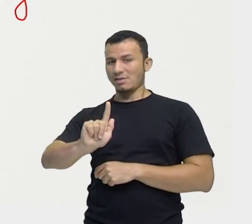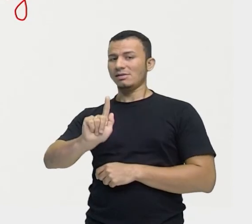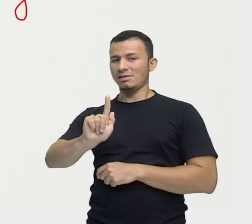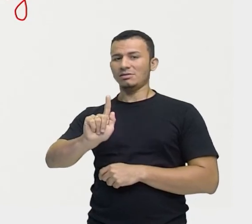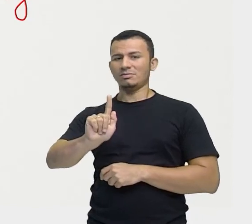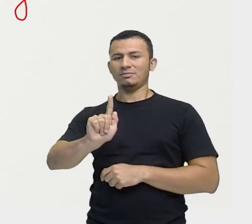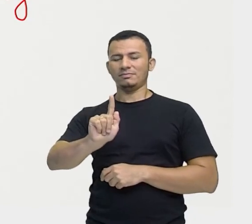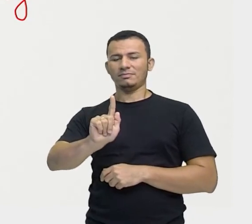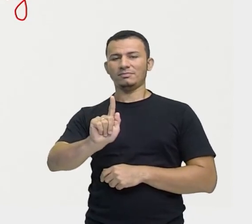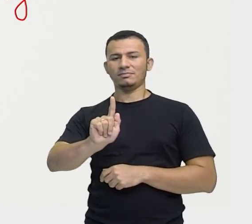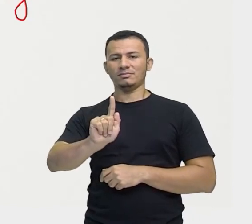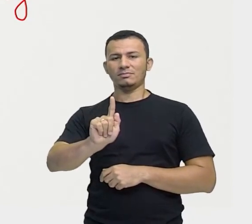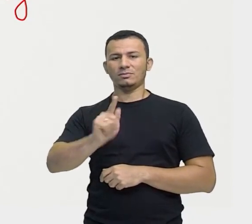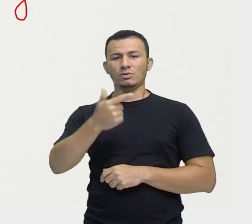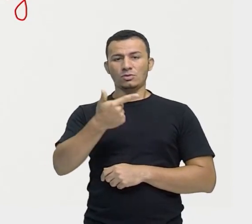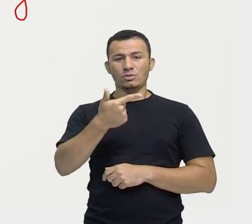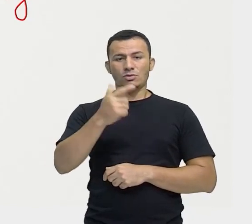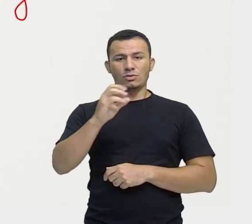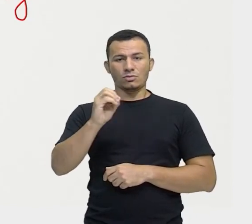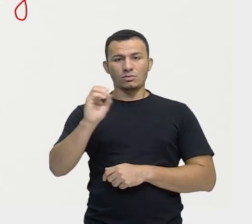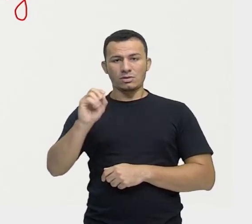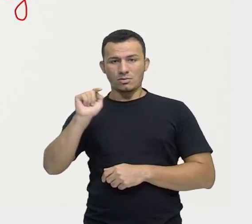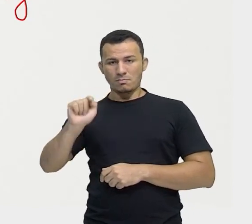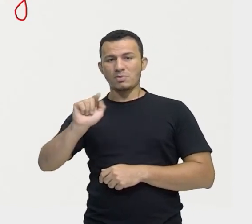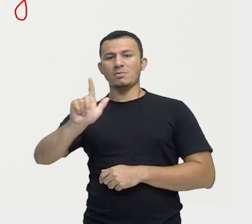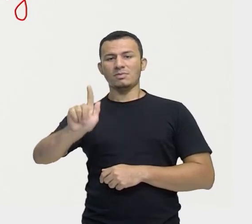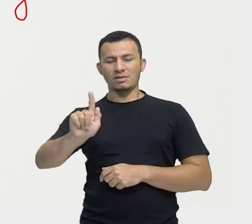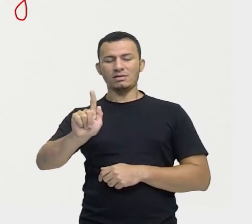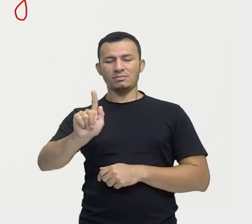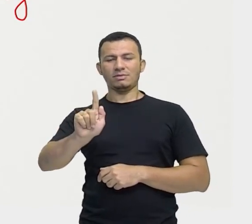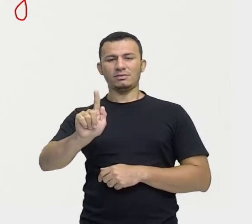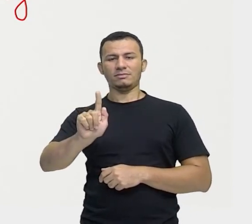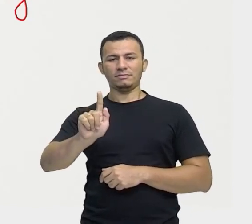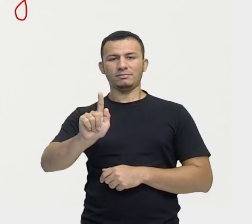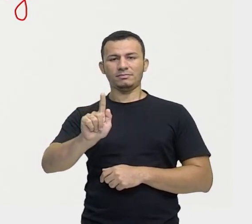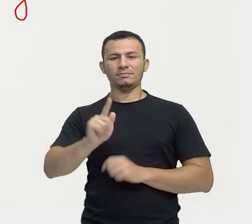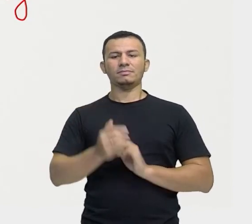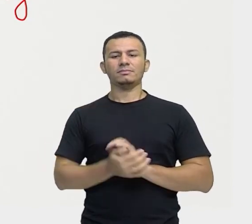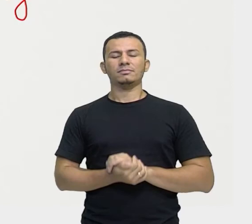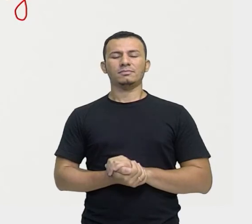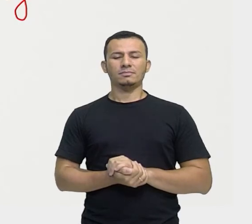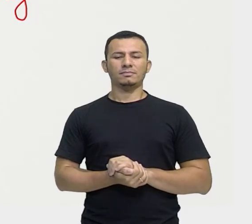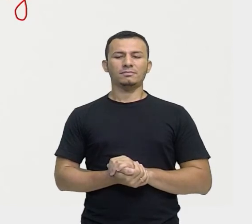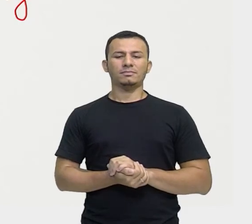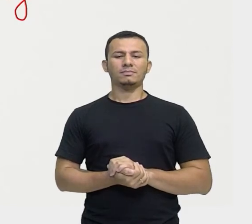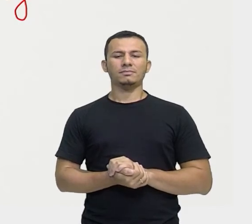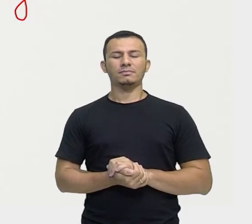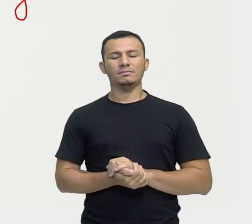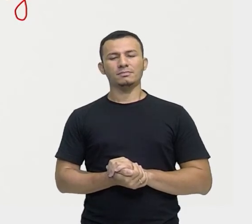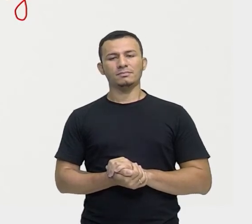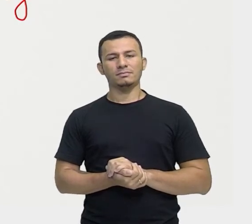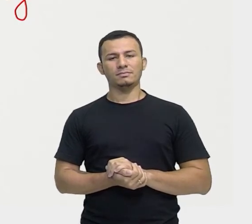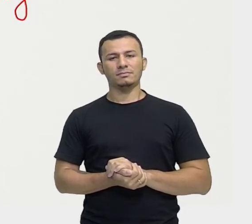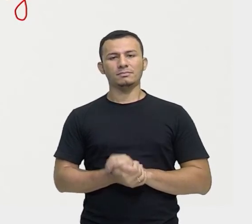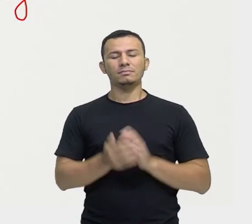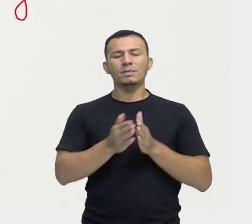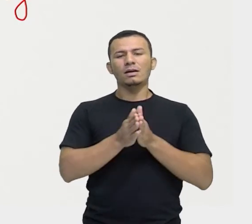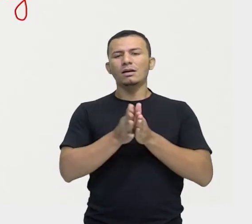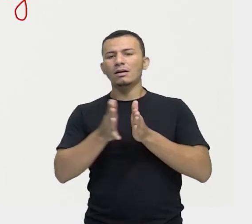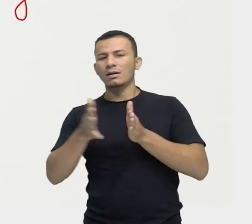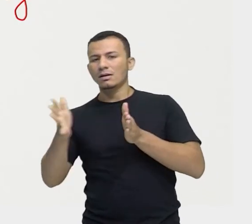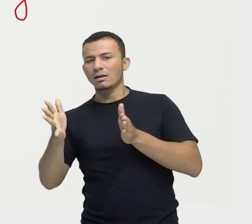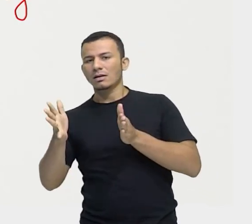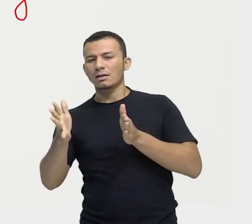gramas. Olha aí, ó, 200.000 gramas. 200.000 gramas. E nós estamos indo para onde?